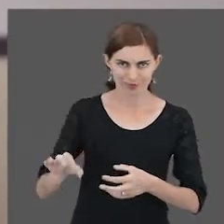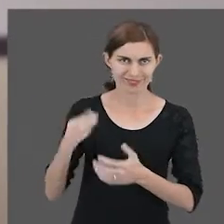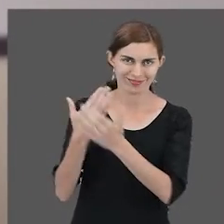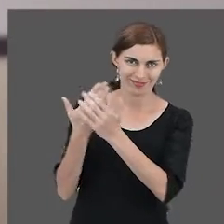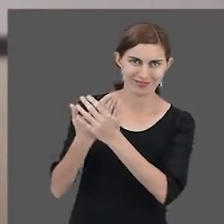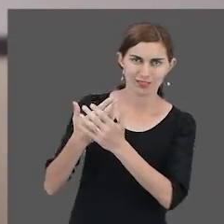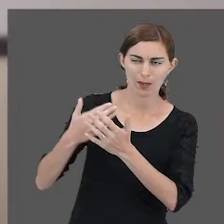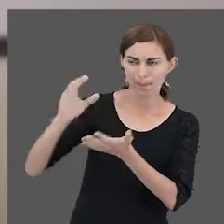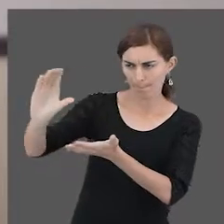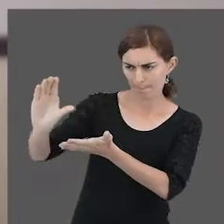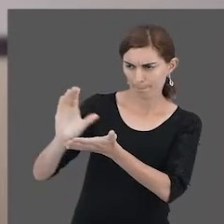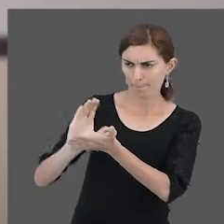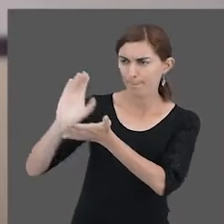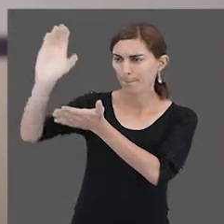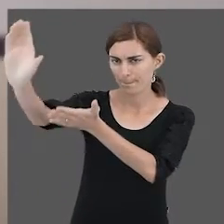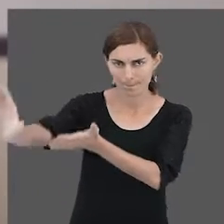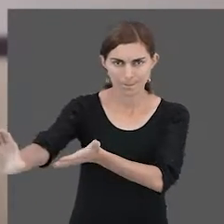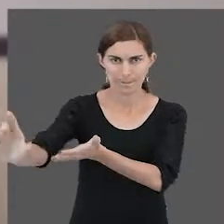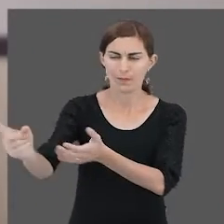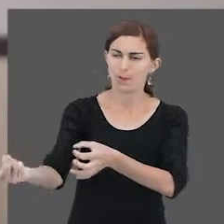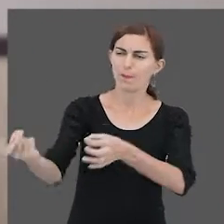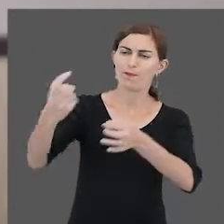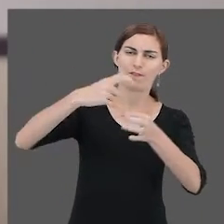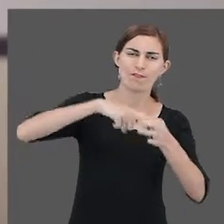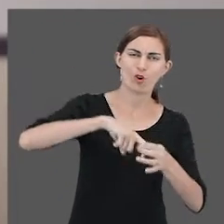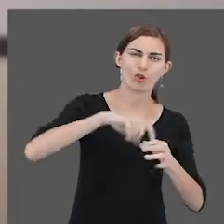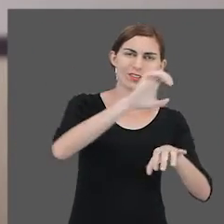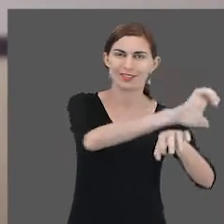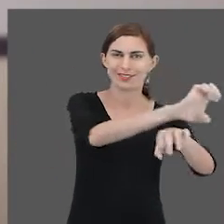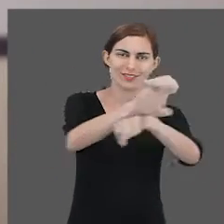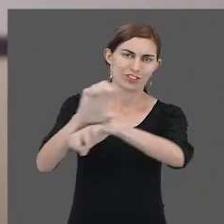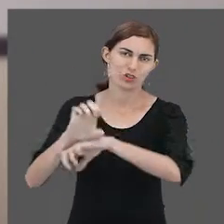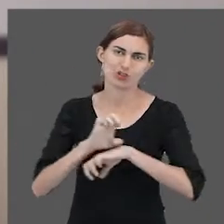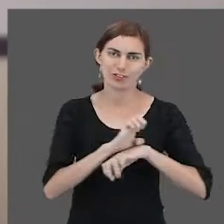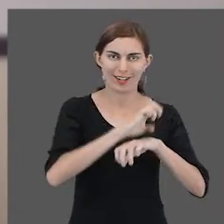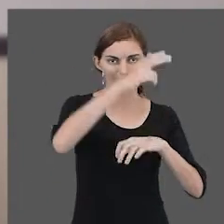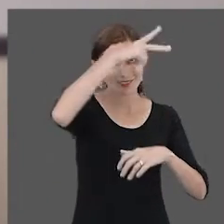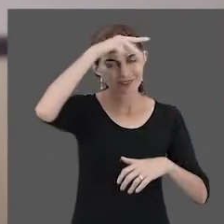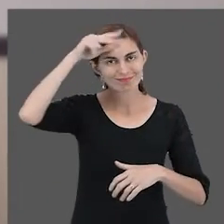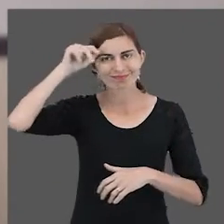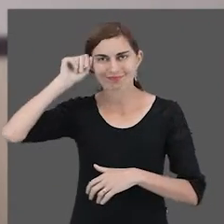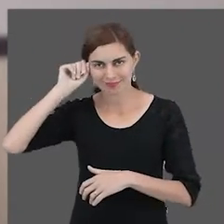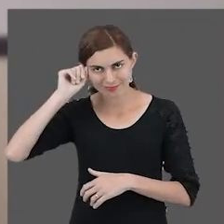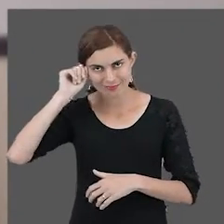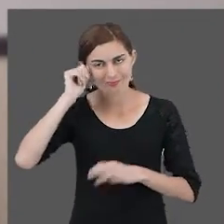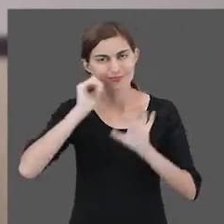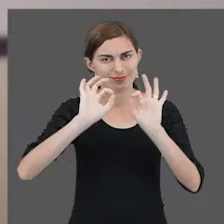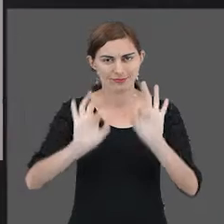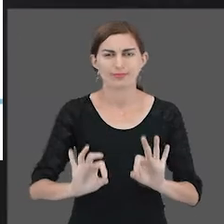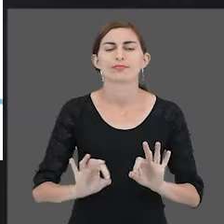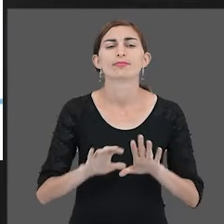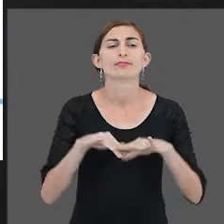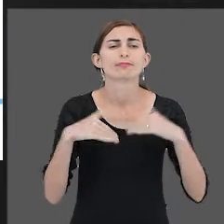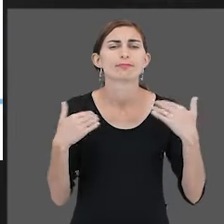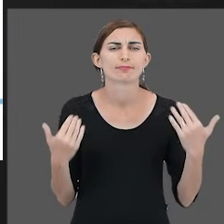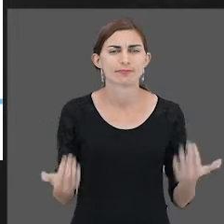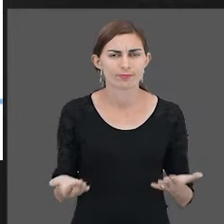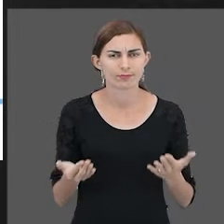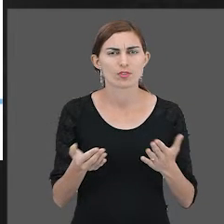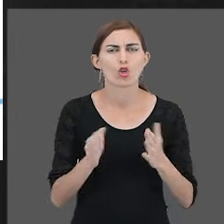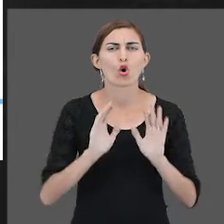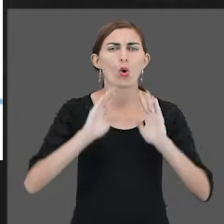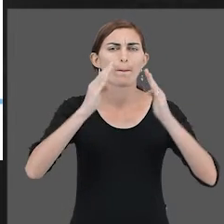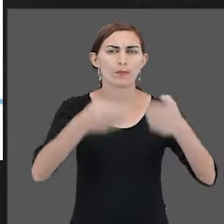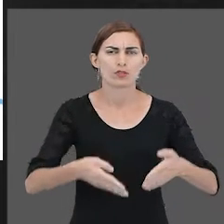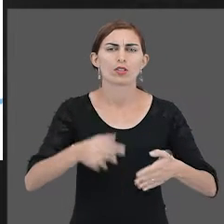estudou lá, uma parte vai para o Fundeb e volta para os estados e municípios, certo? Então,